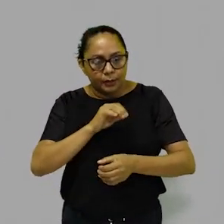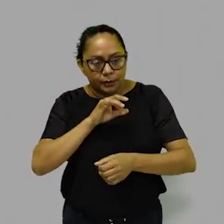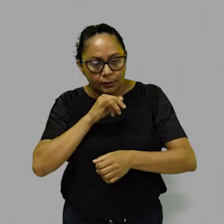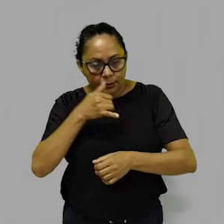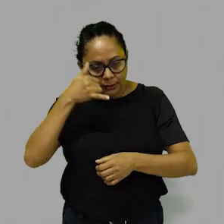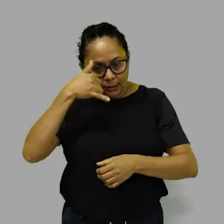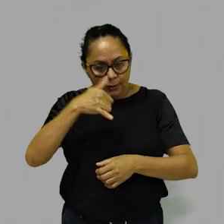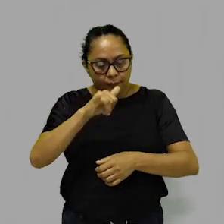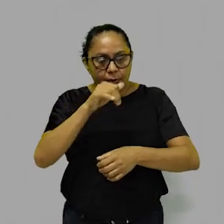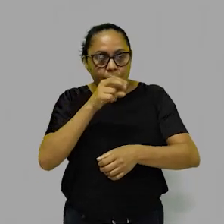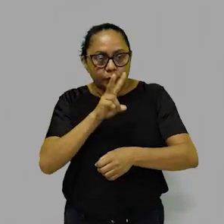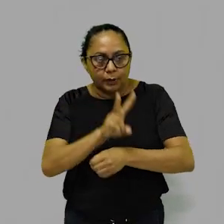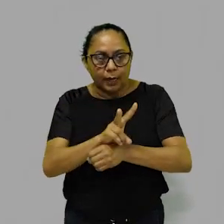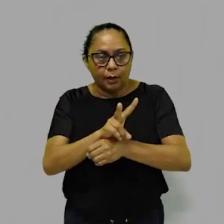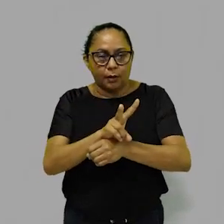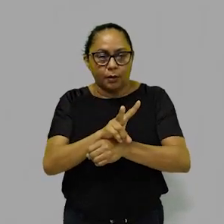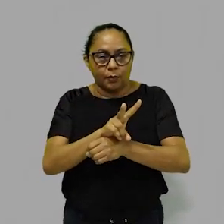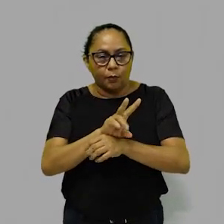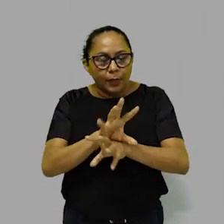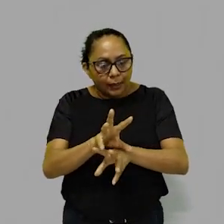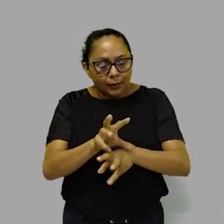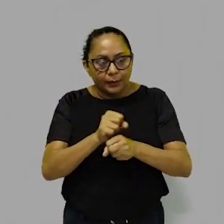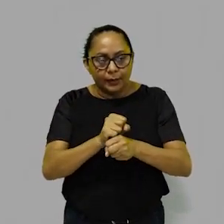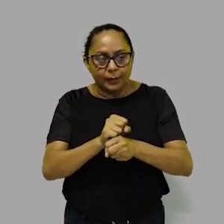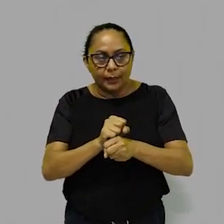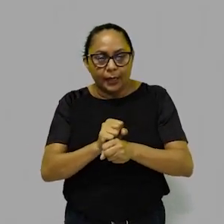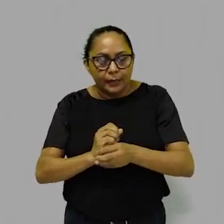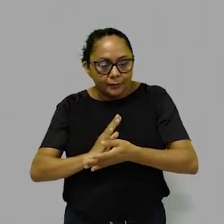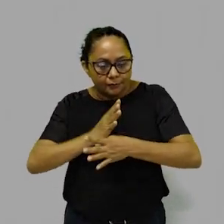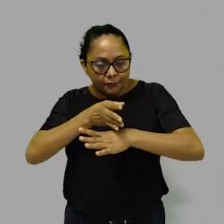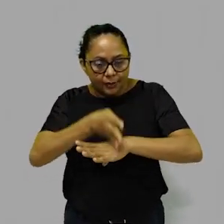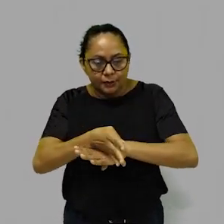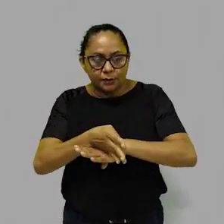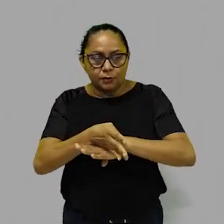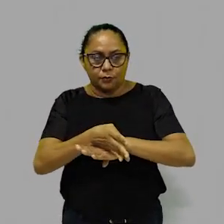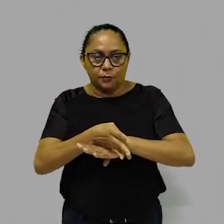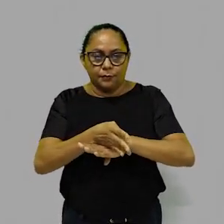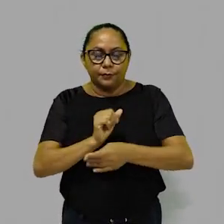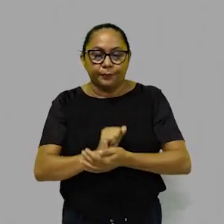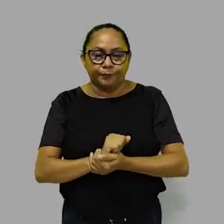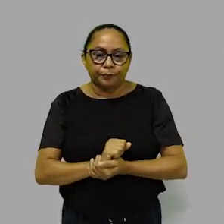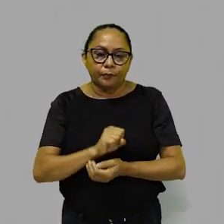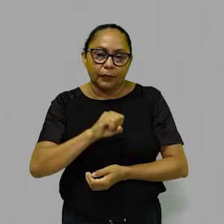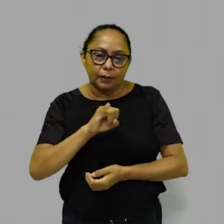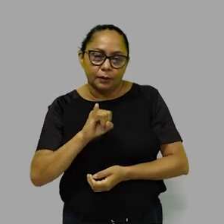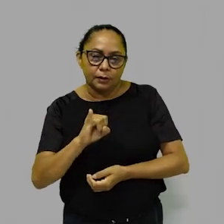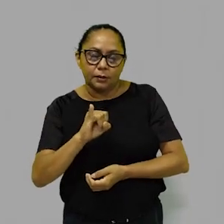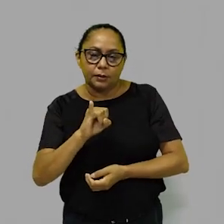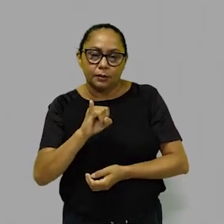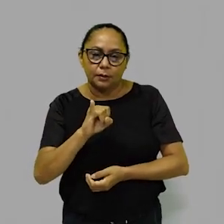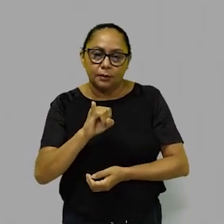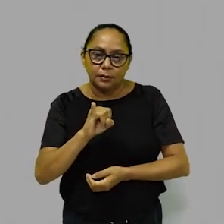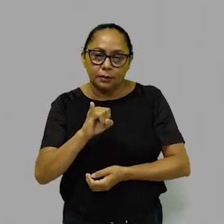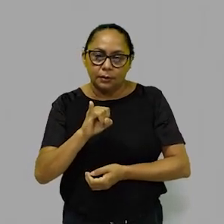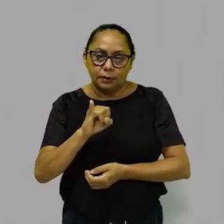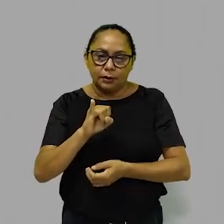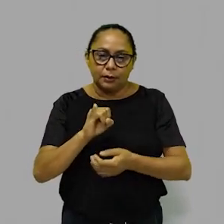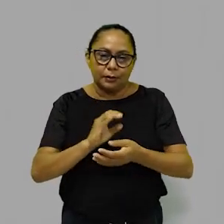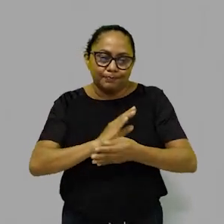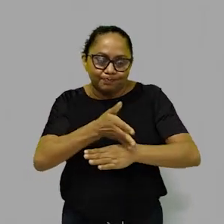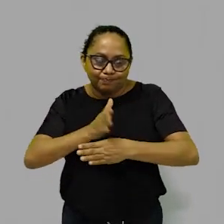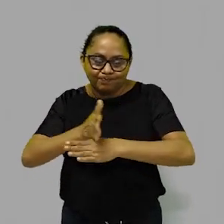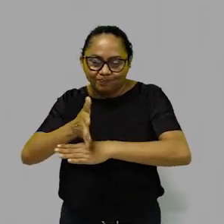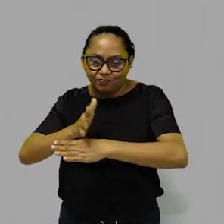atacar invasores potenciais. Só que se esses invasores não forem